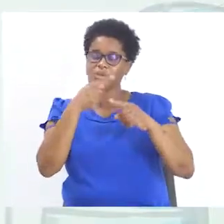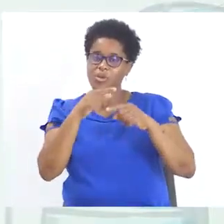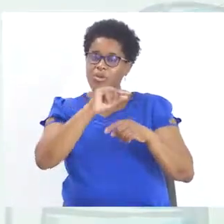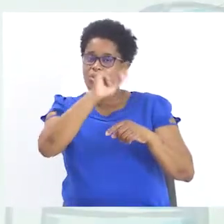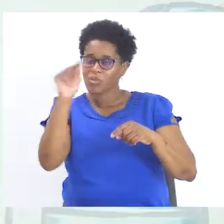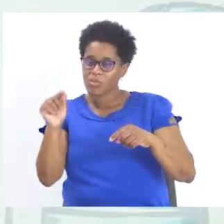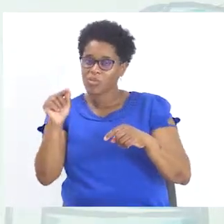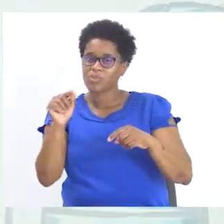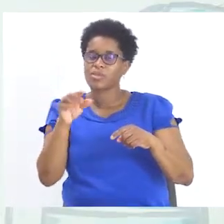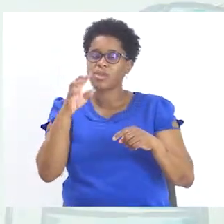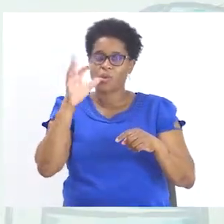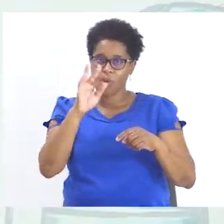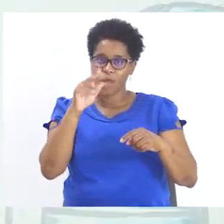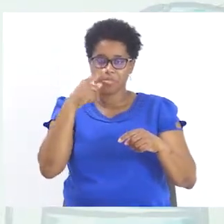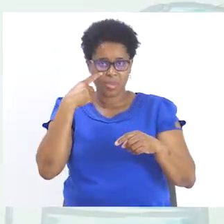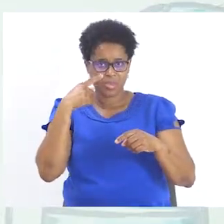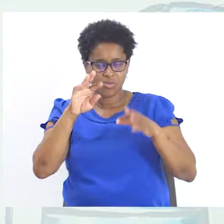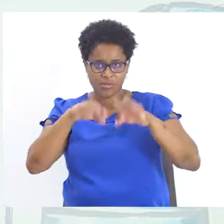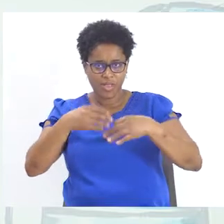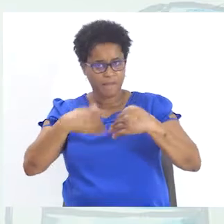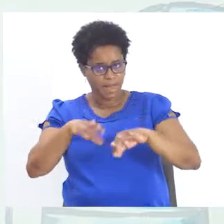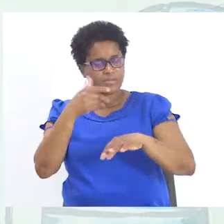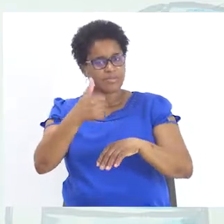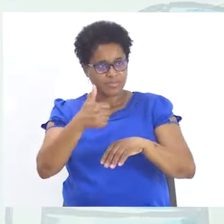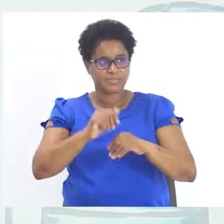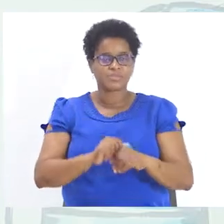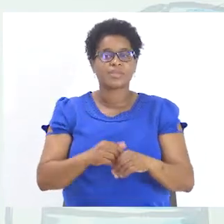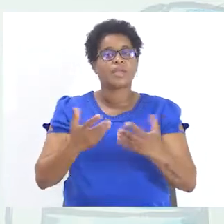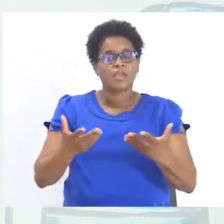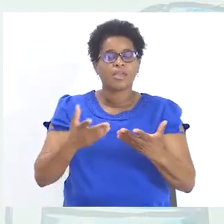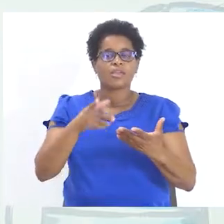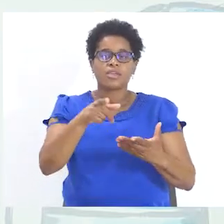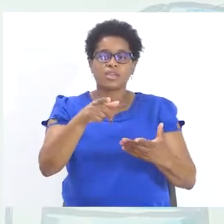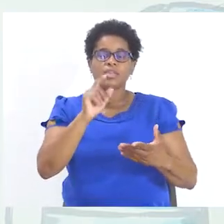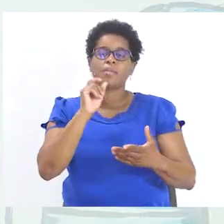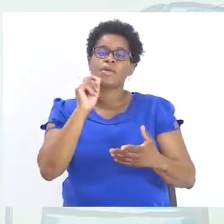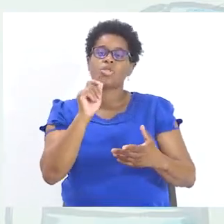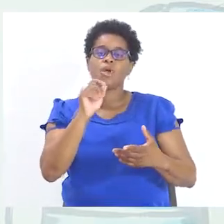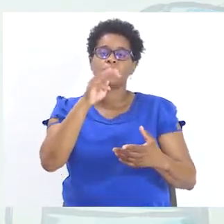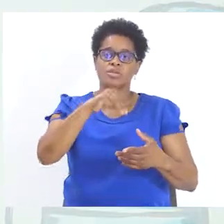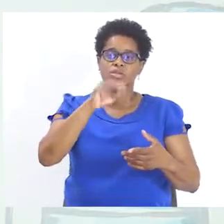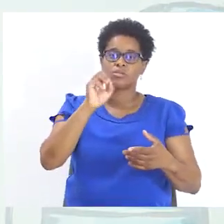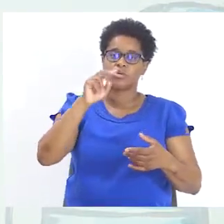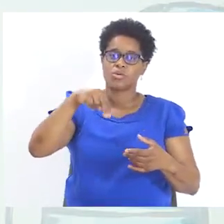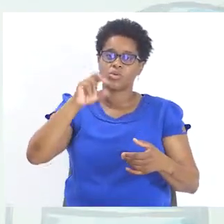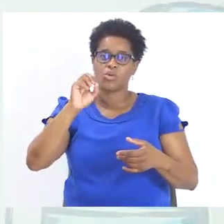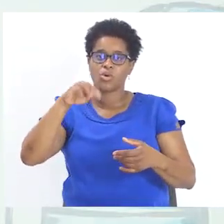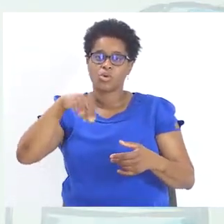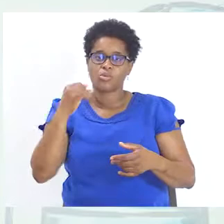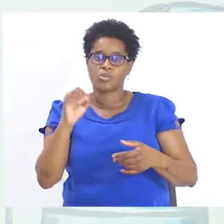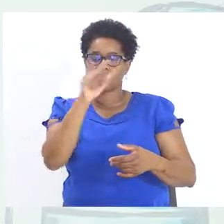tudo ok. É uma expressão que nós chamamos de monômio, ok? 2x menos